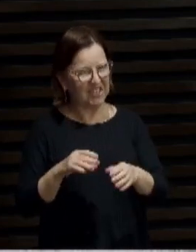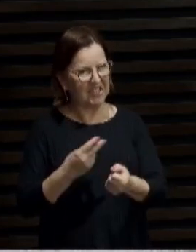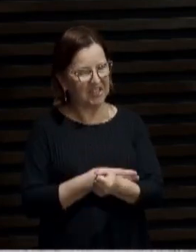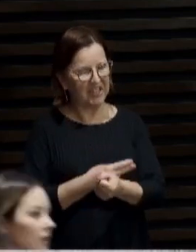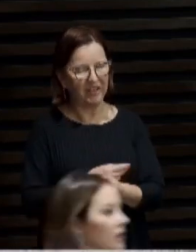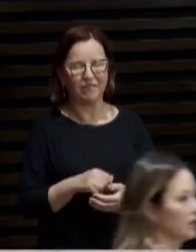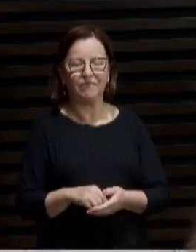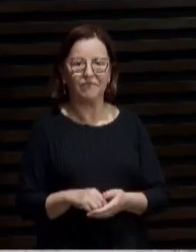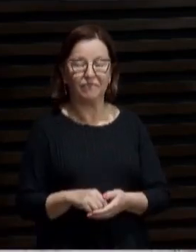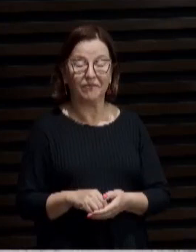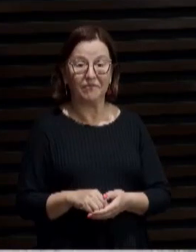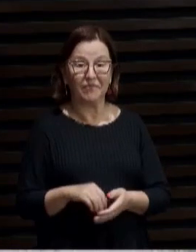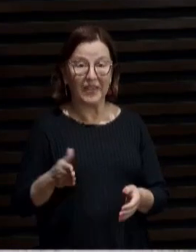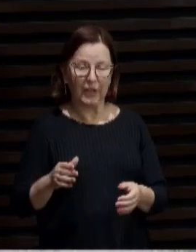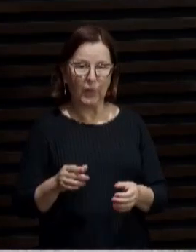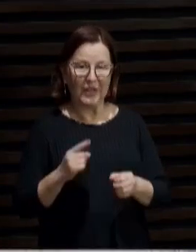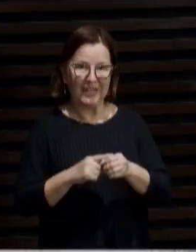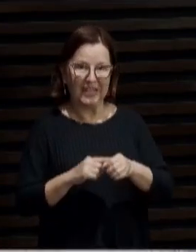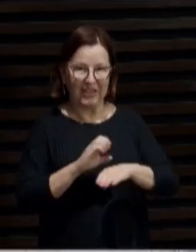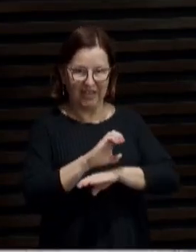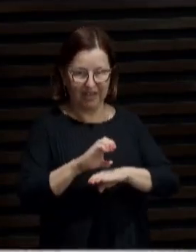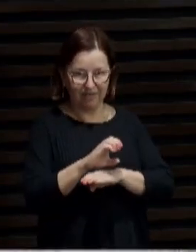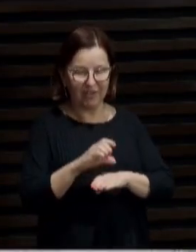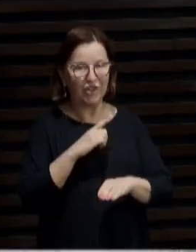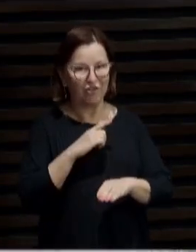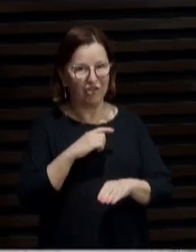correta e bloqueou os hereges.